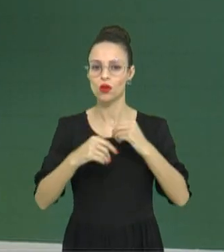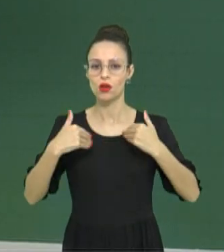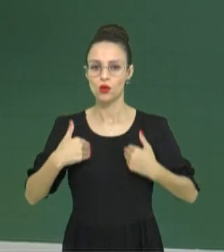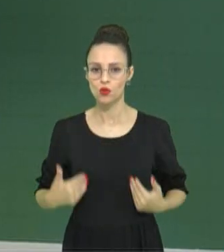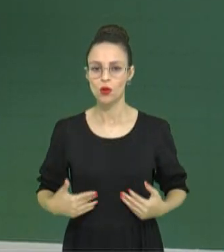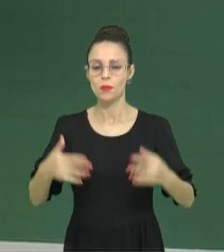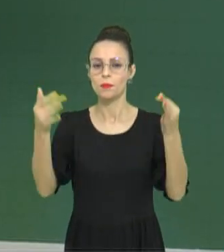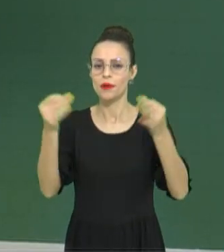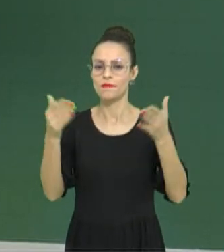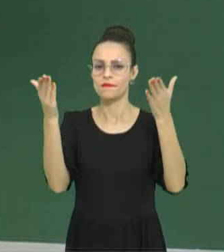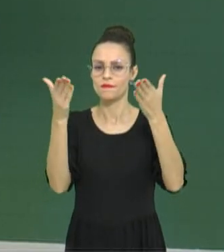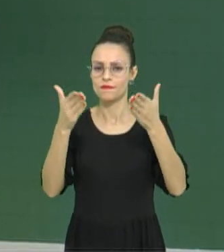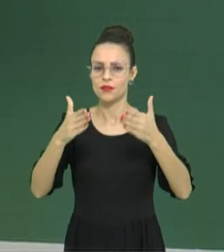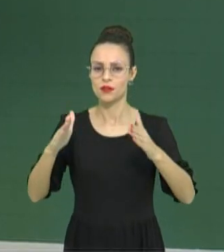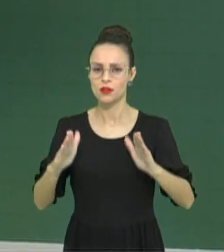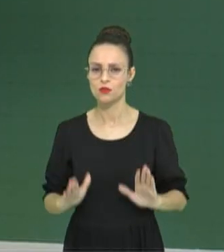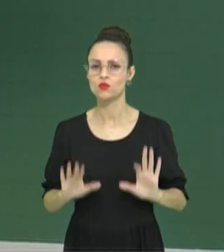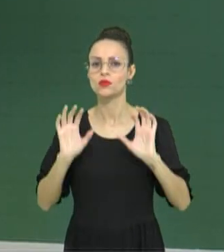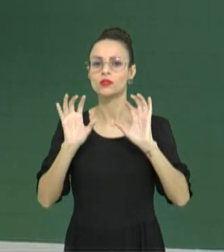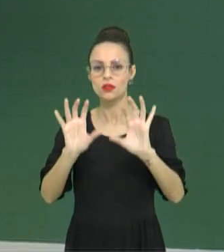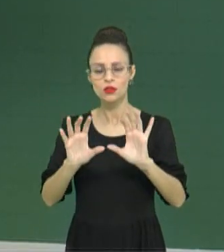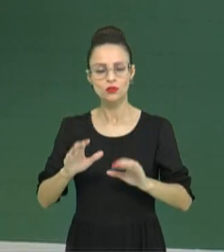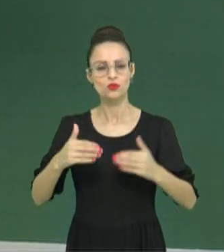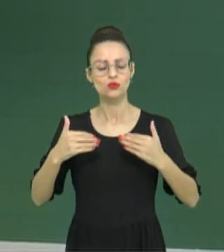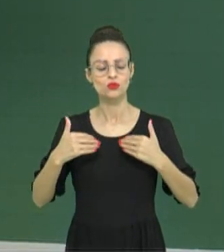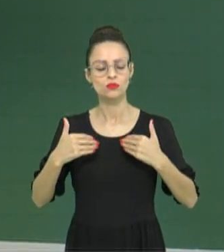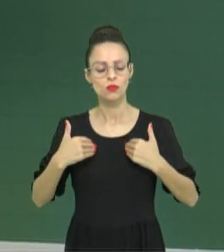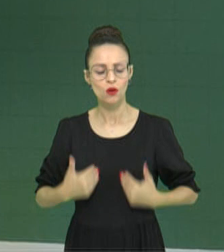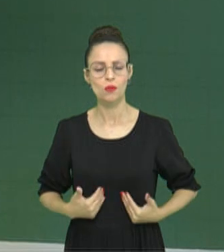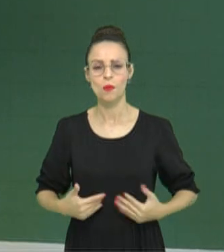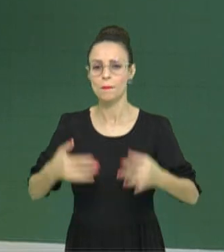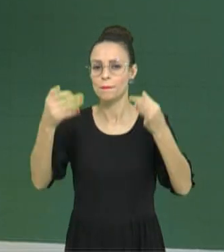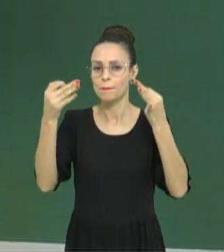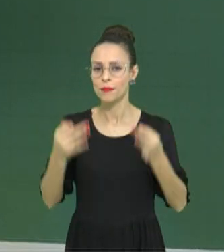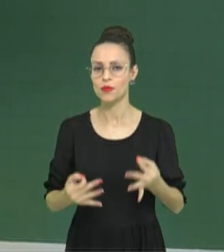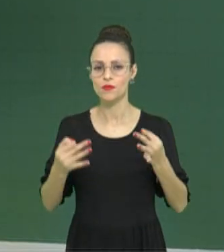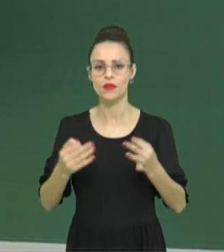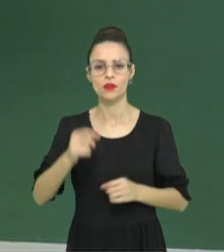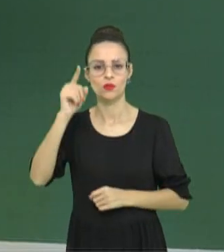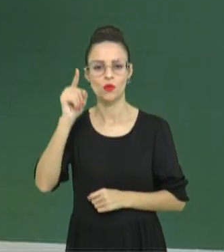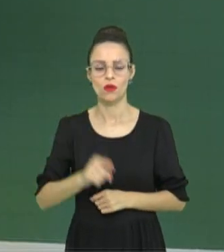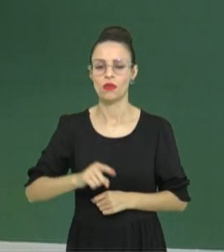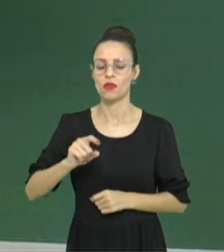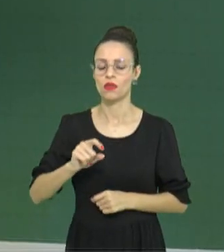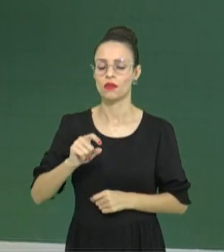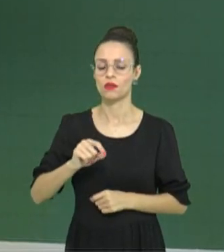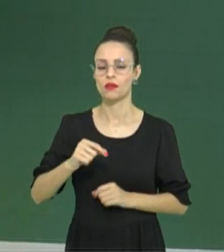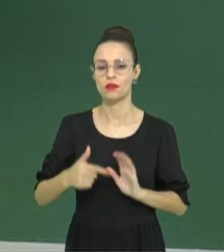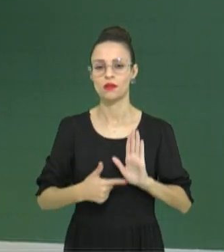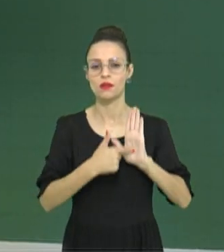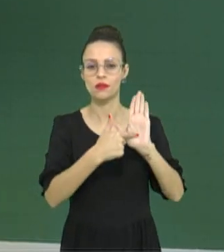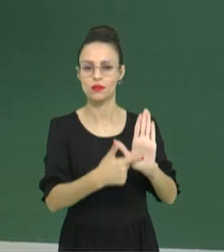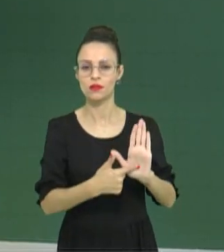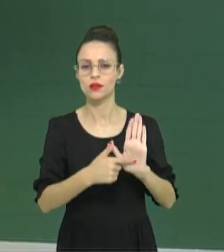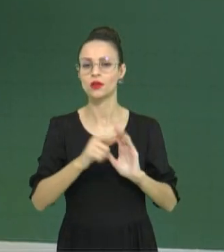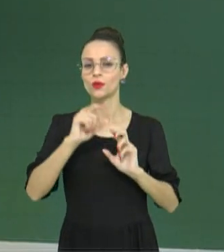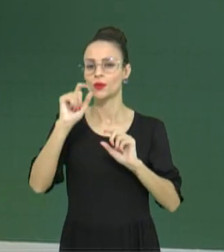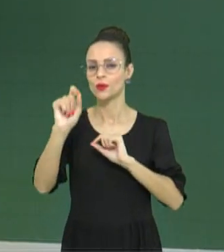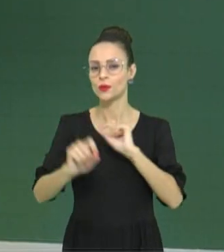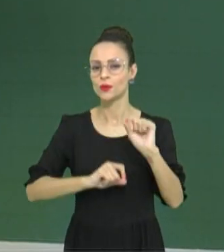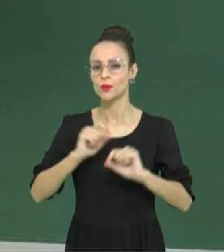corpo perfeito e esse perfeito é aquela imagem que já